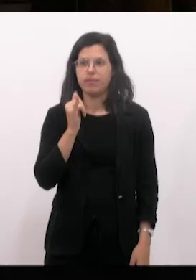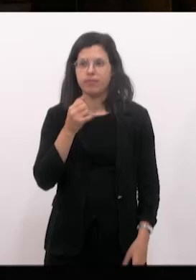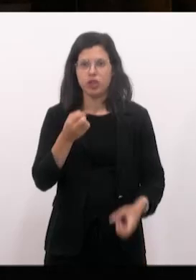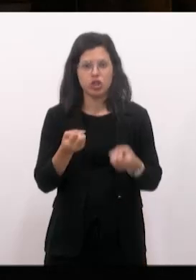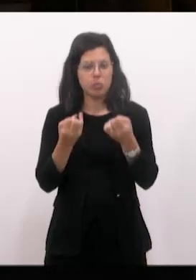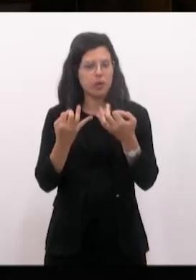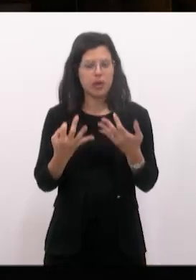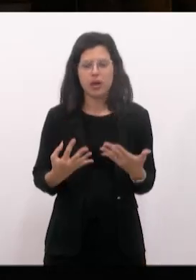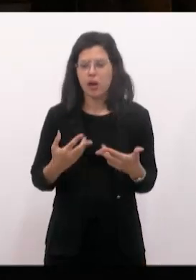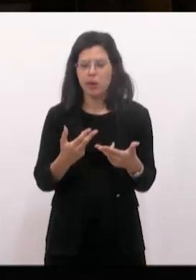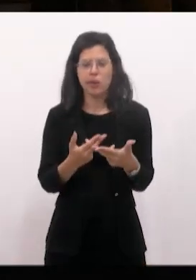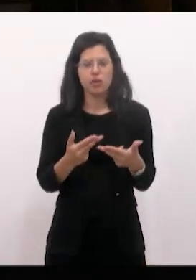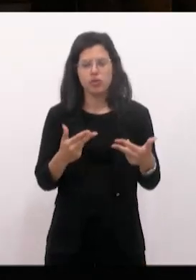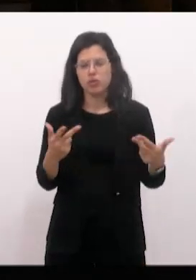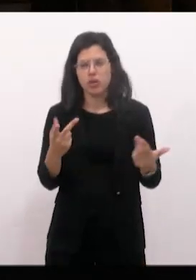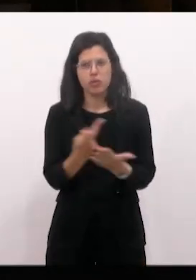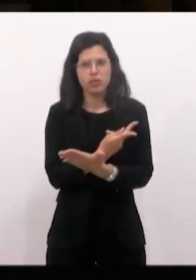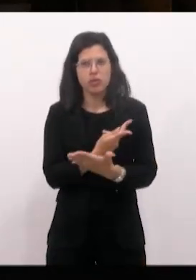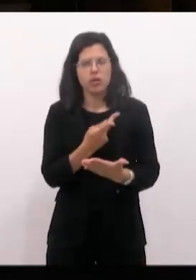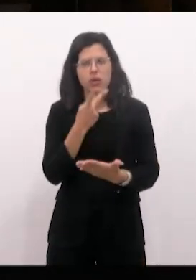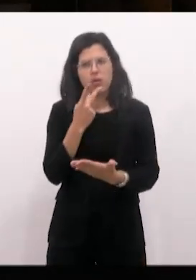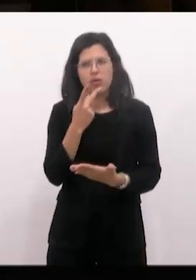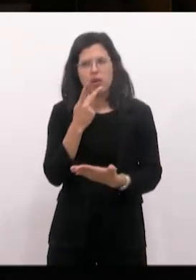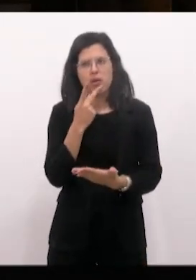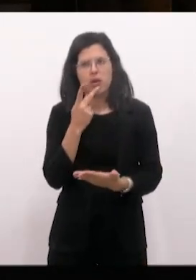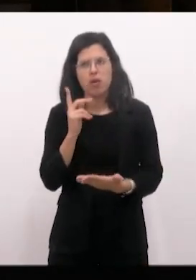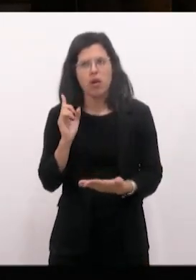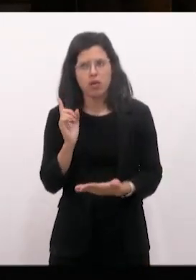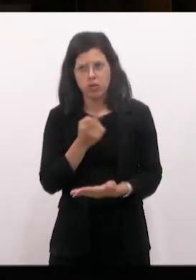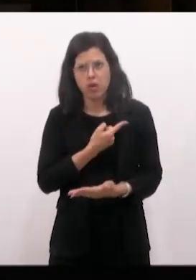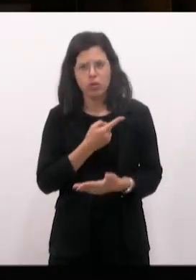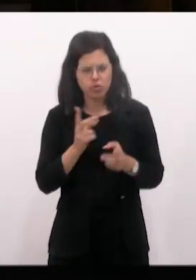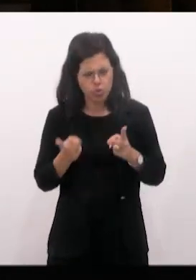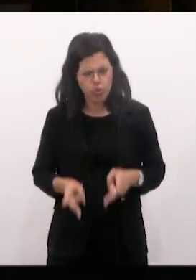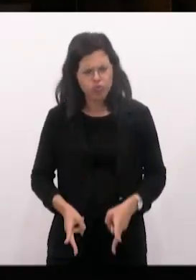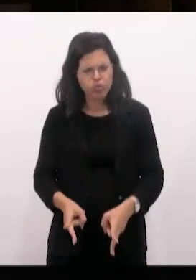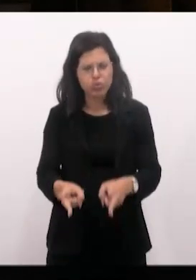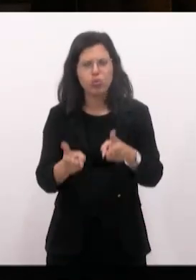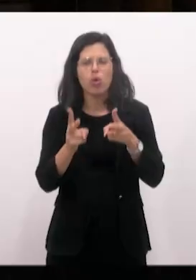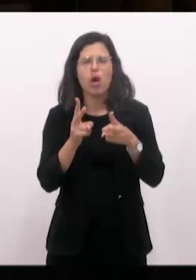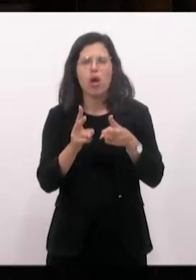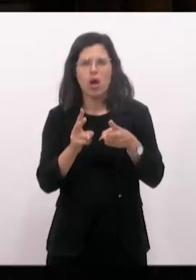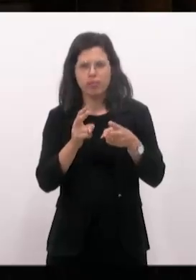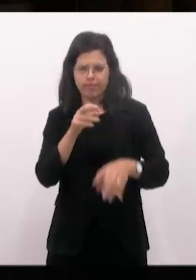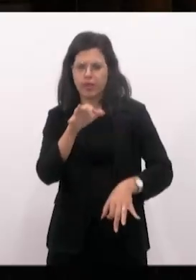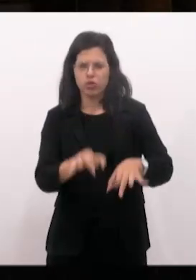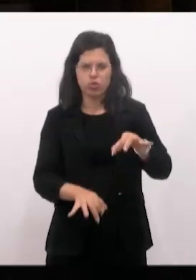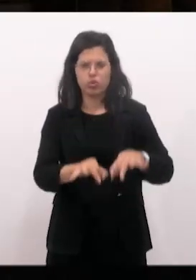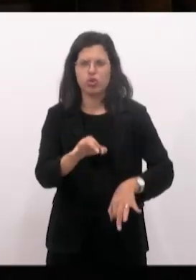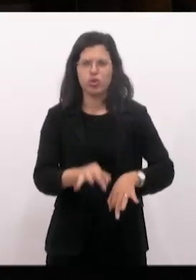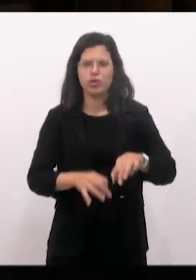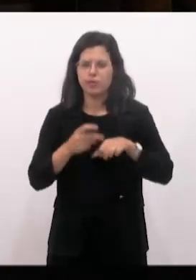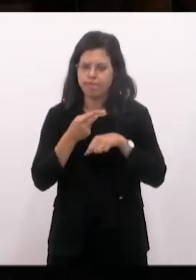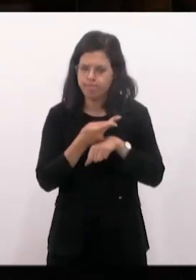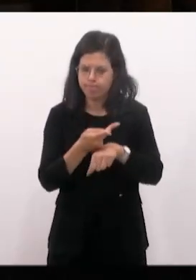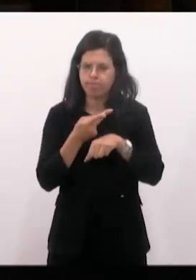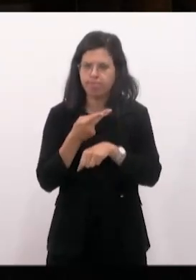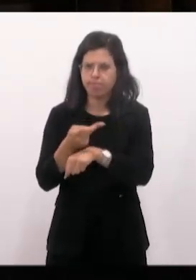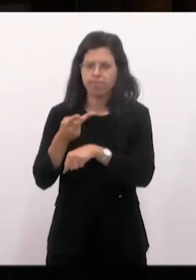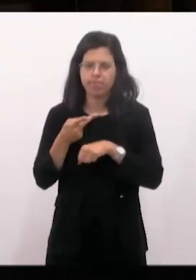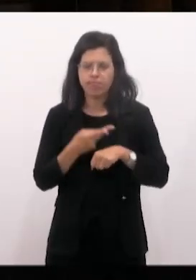ocorreu e dizer que vamos embargar, iremos recorrer a todas as